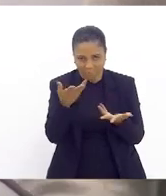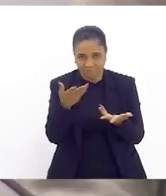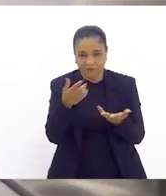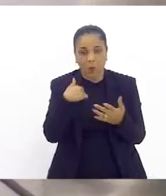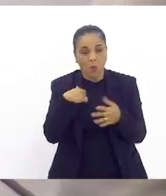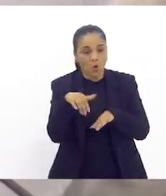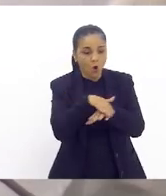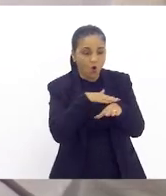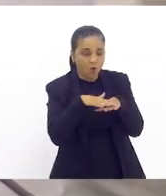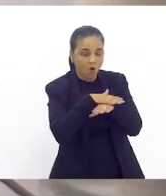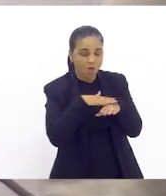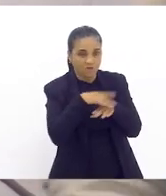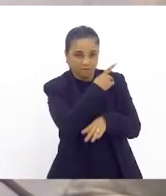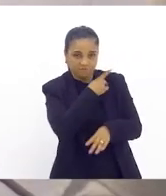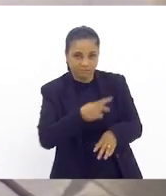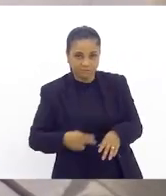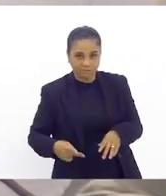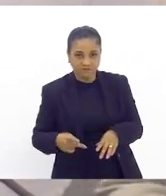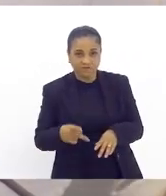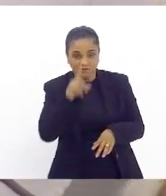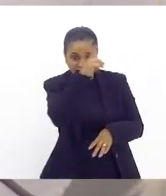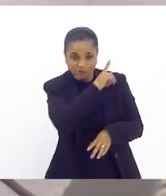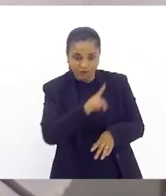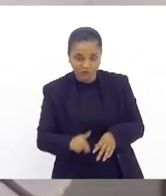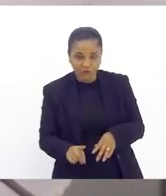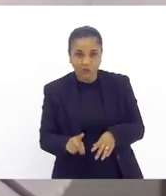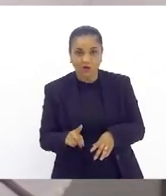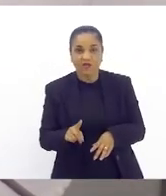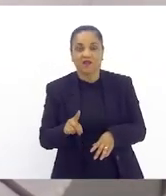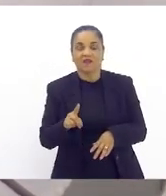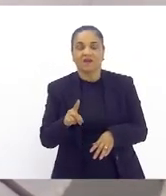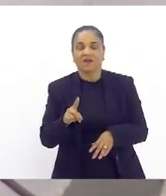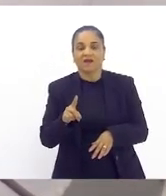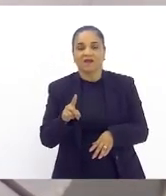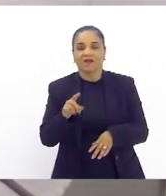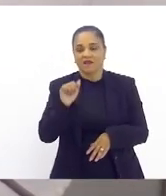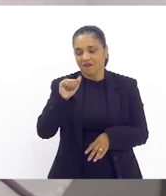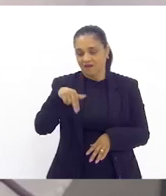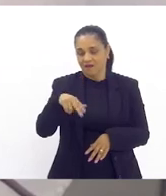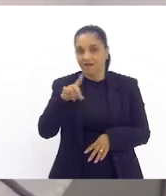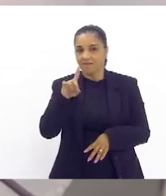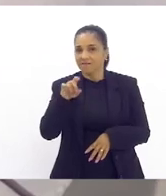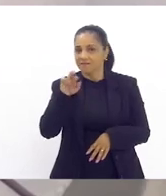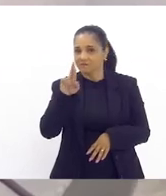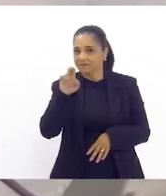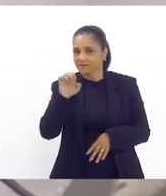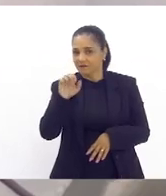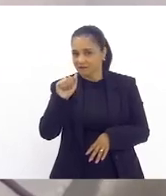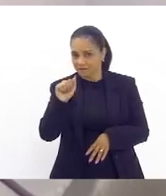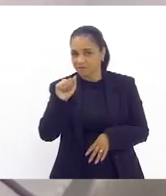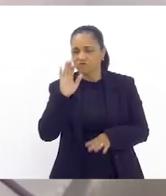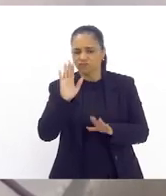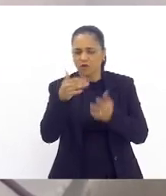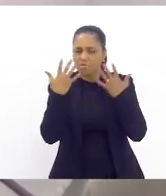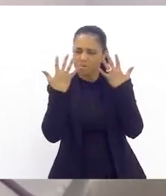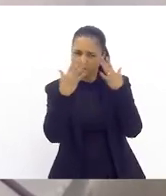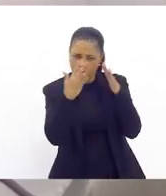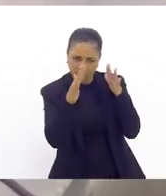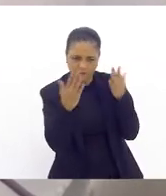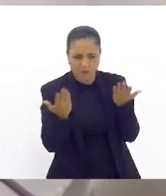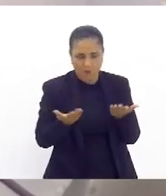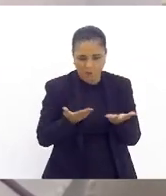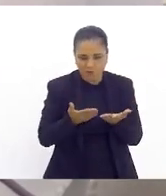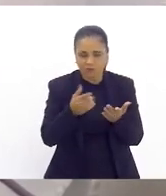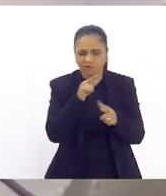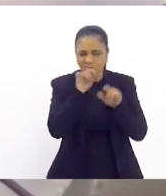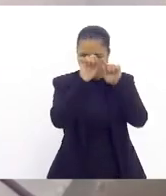a nossa diretora Andreia aqui da enel que inclusive o cara de parabenizar pelo que eu sei que você é uma funcionária dedicada